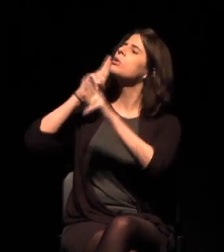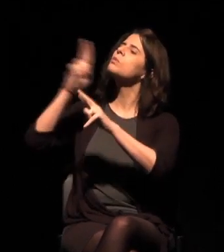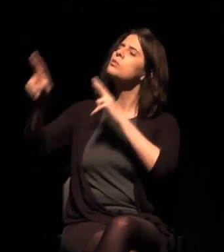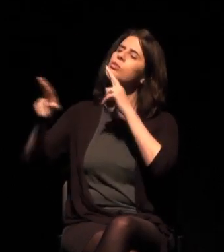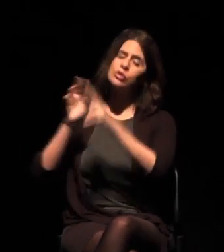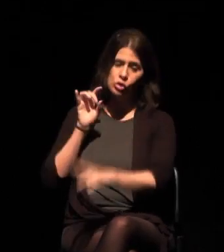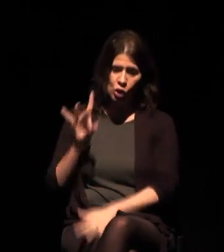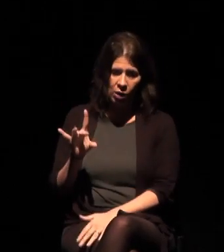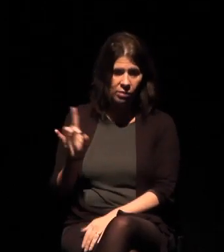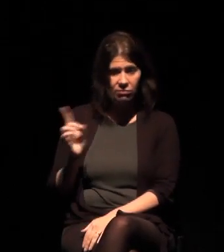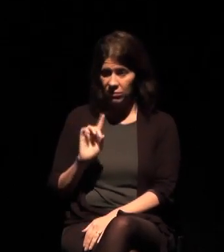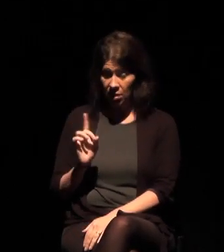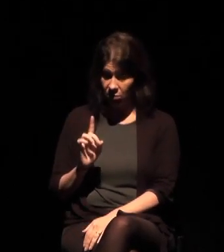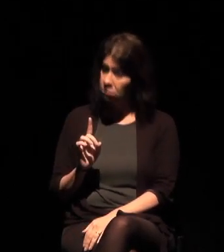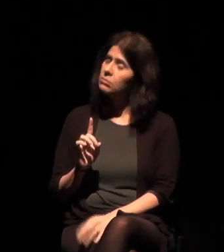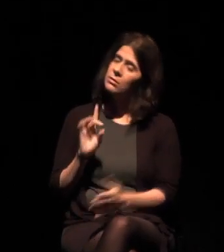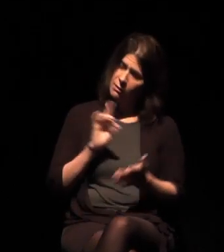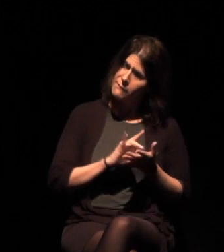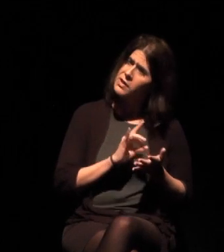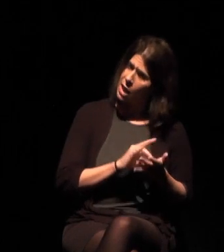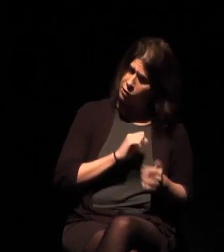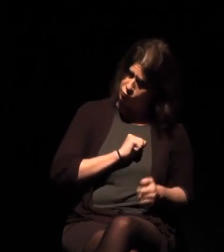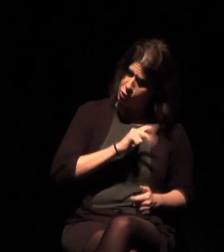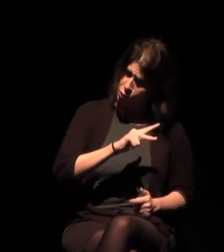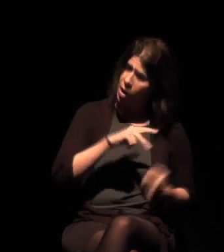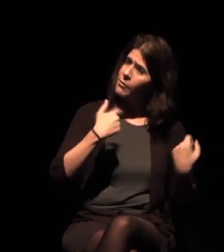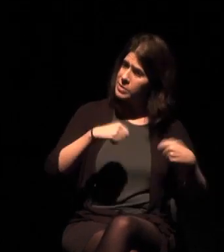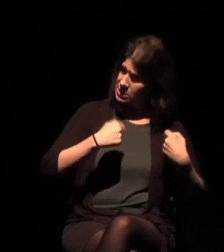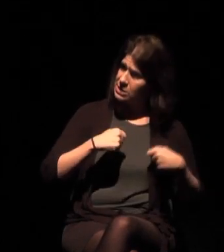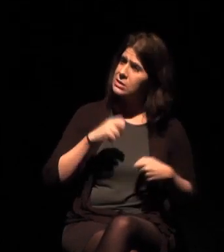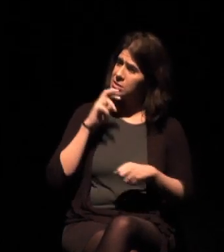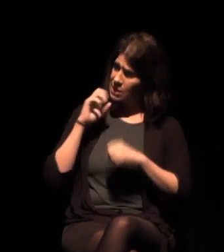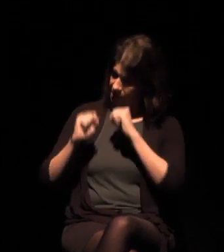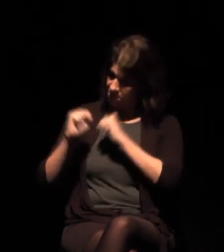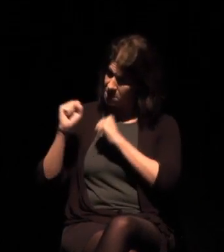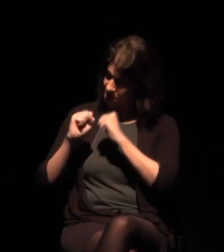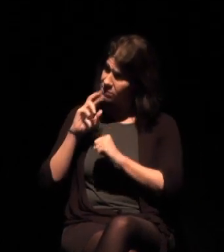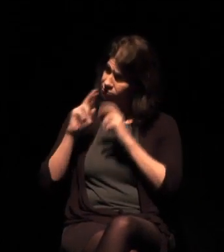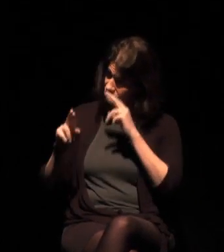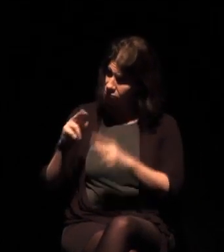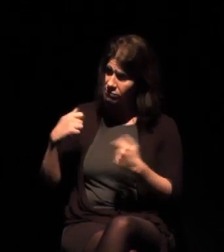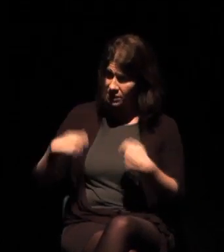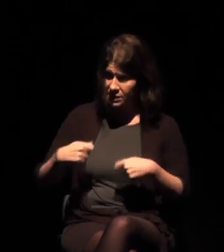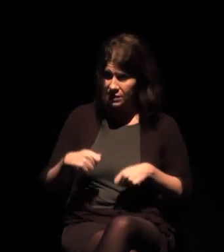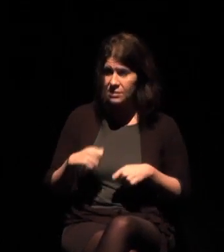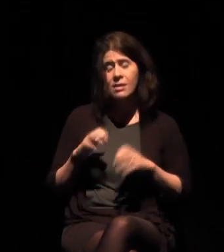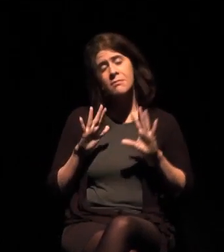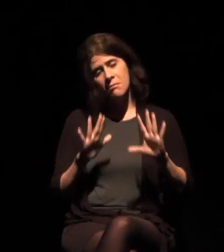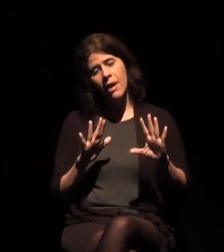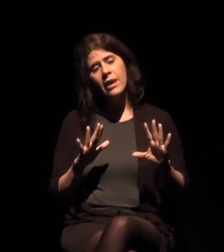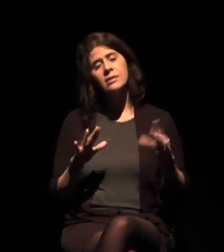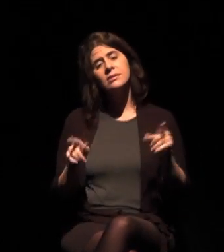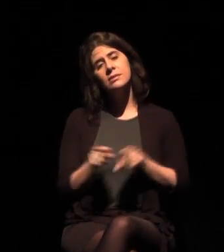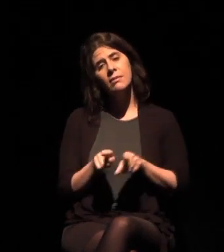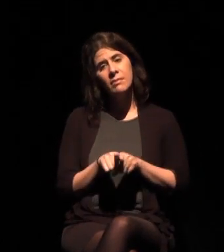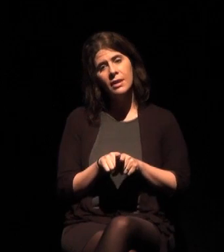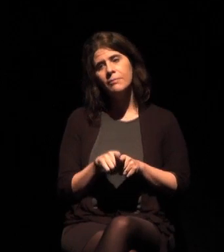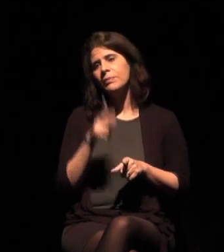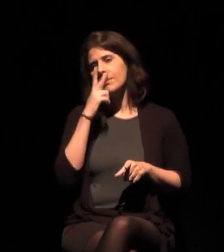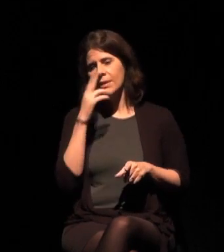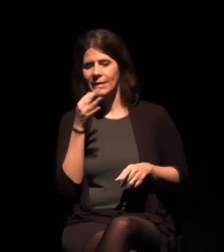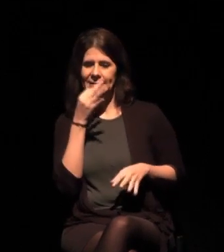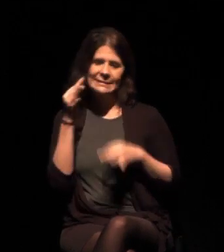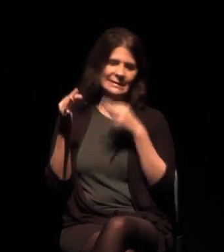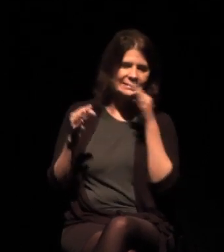empresas facto mas procuraria que o tal lhe parece uma contradição mas não é é é